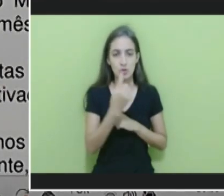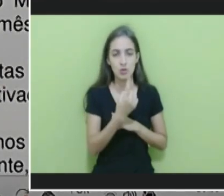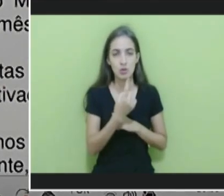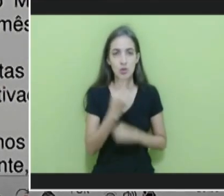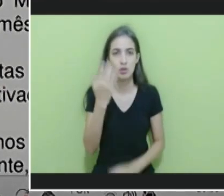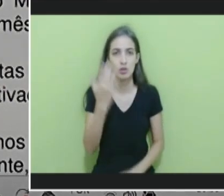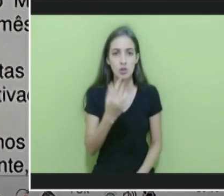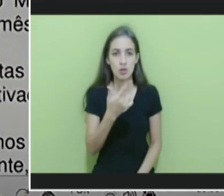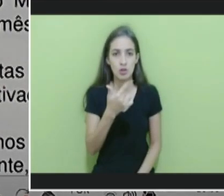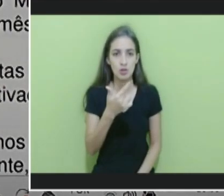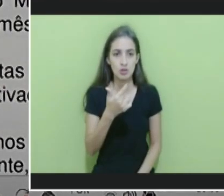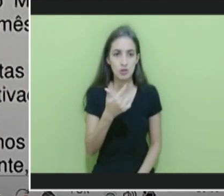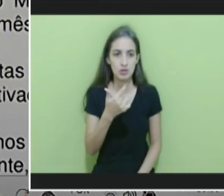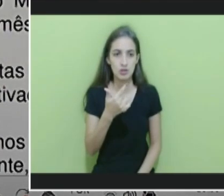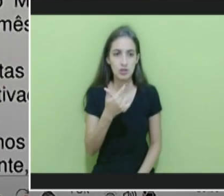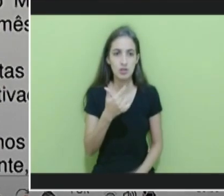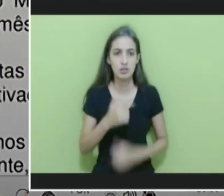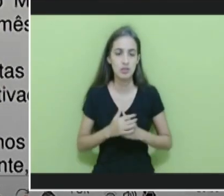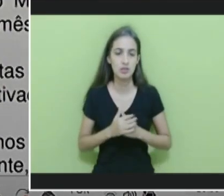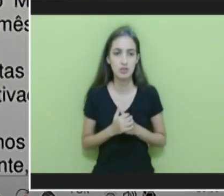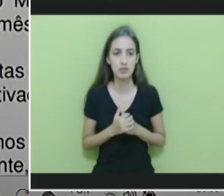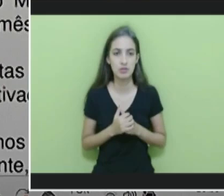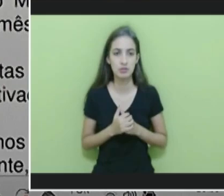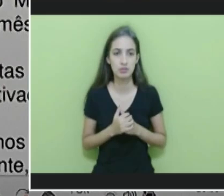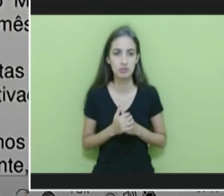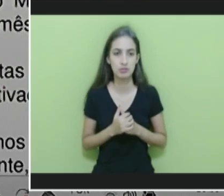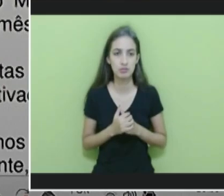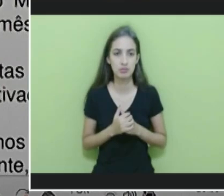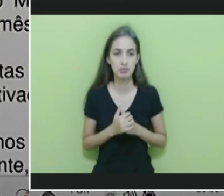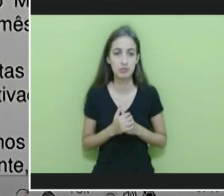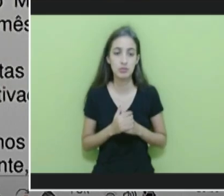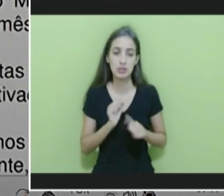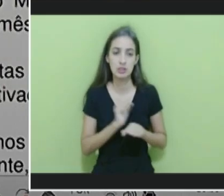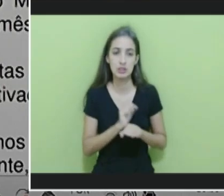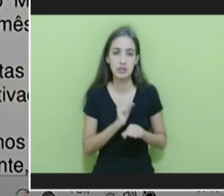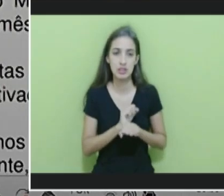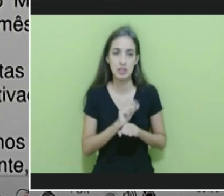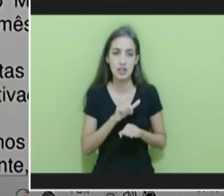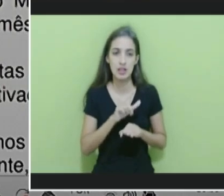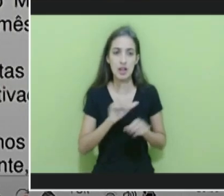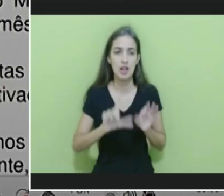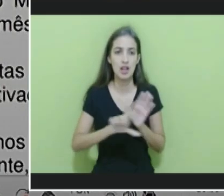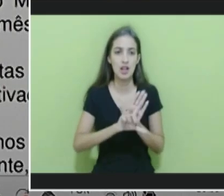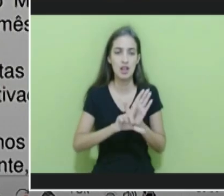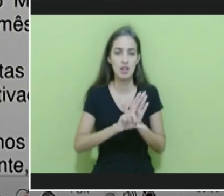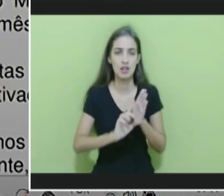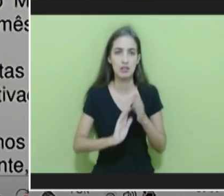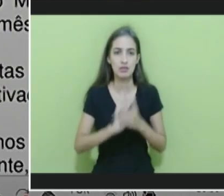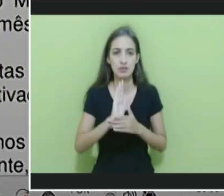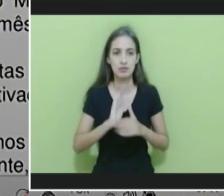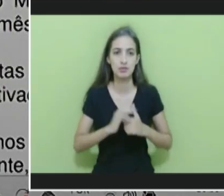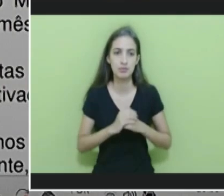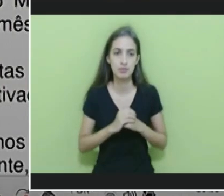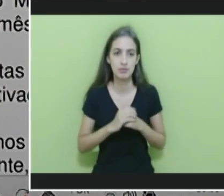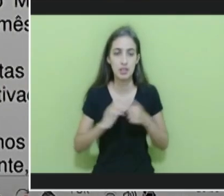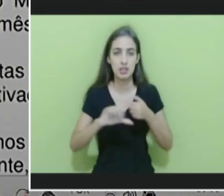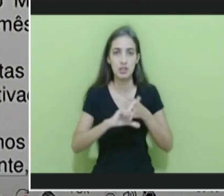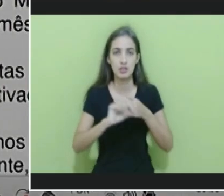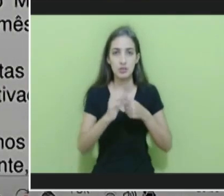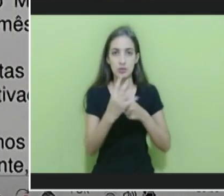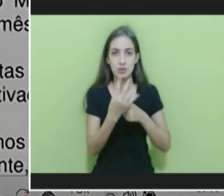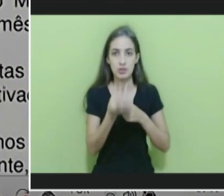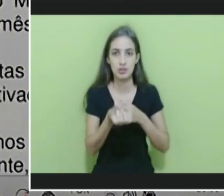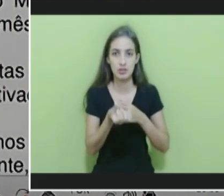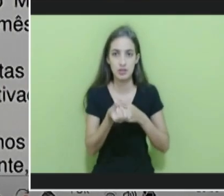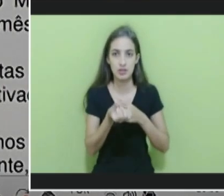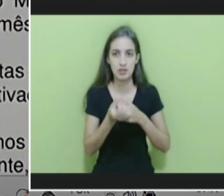até a sanção da respectiva lei orçamentária anual. Artigo 46. Serão consideradas legais as